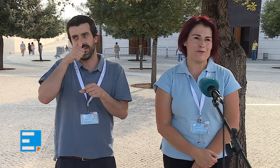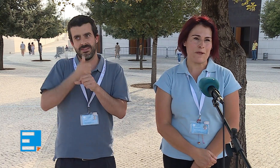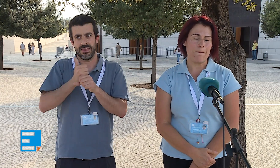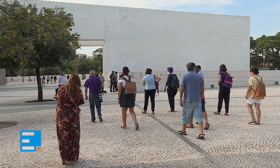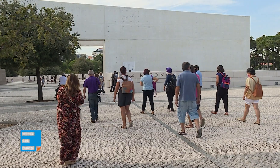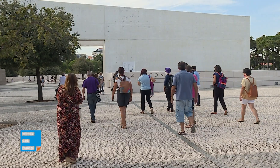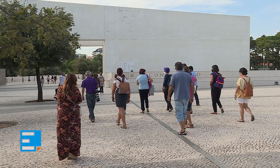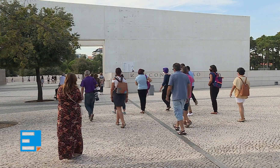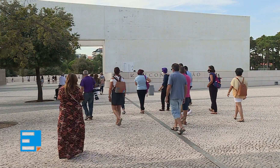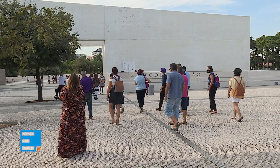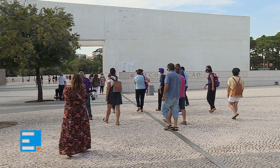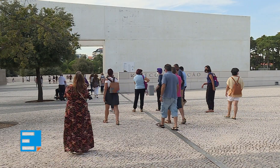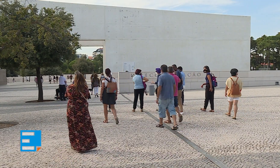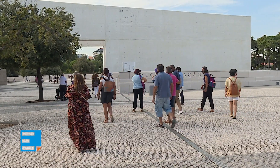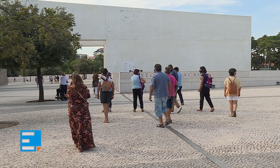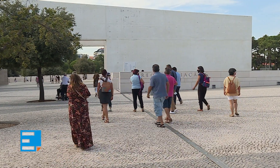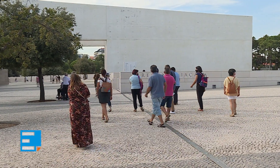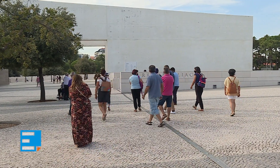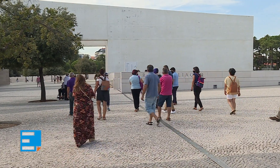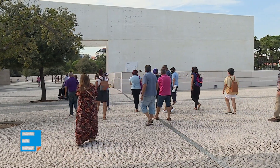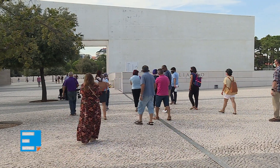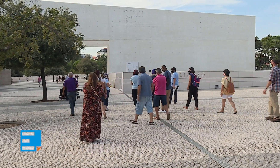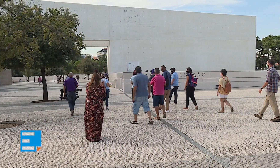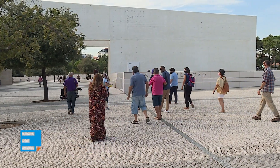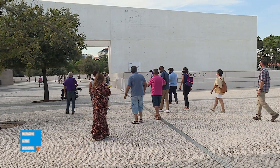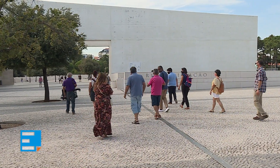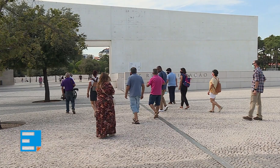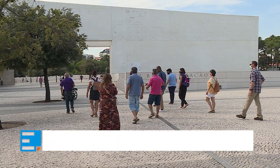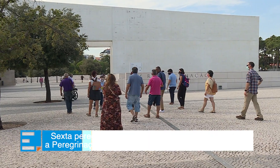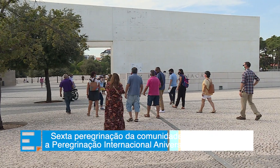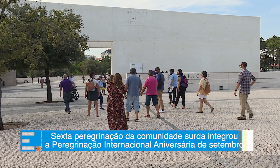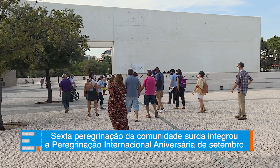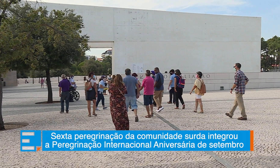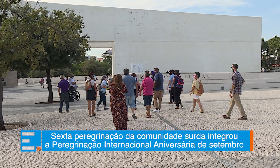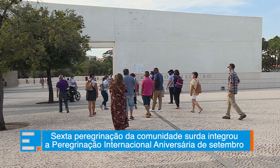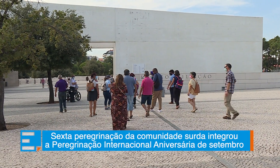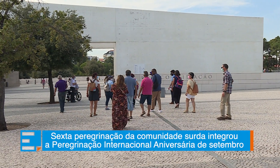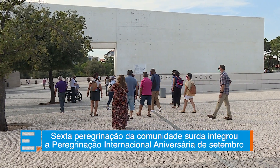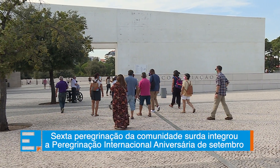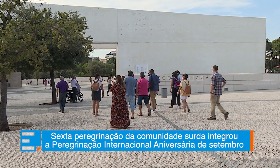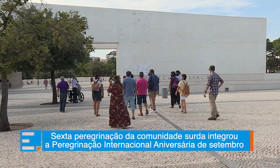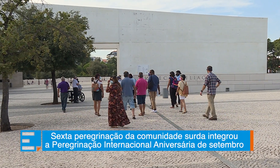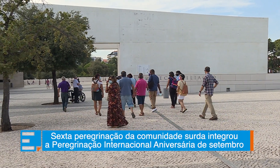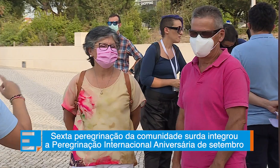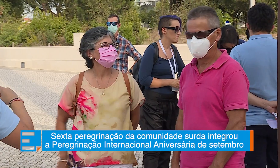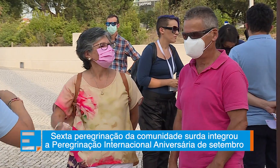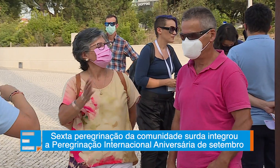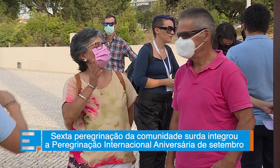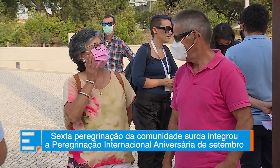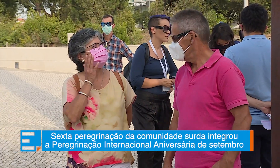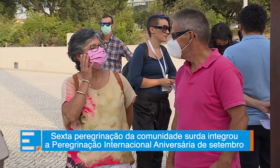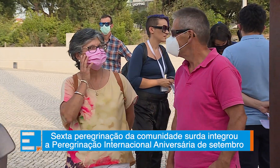comunidade surda. A 6ª Peregrinação da Comunidade Surda ao Santuário de Fátima integrou pela primeira vez